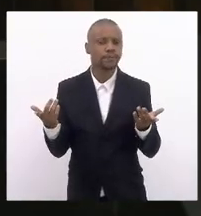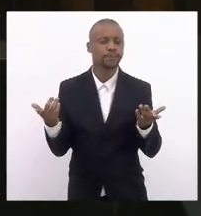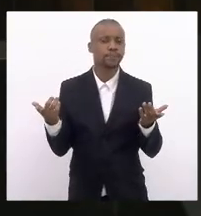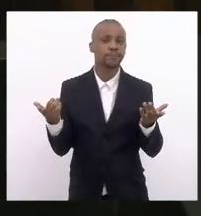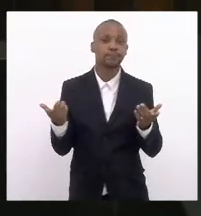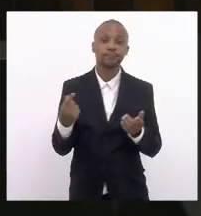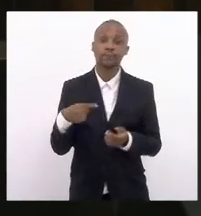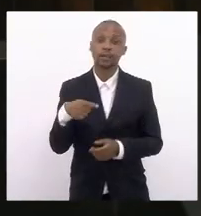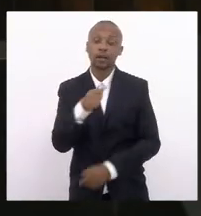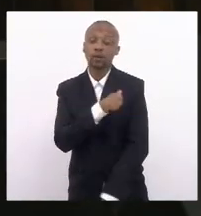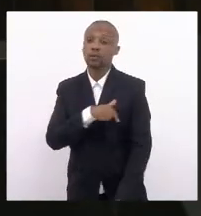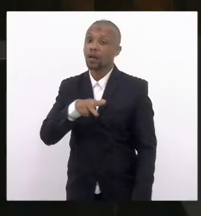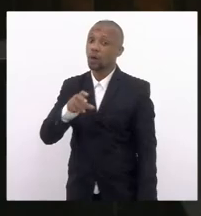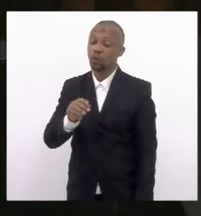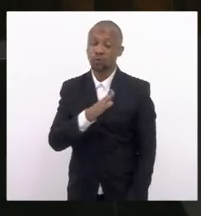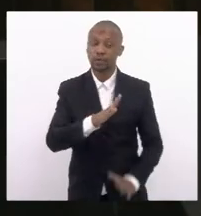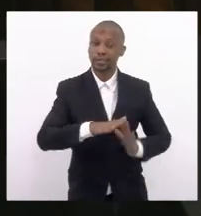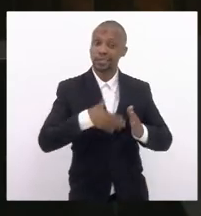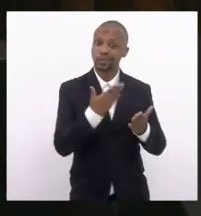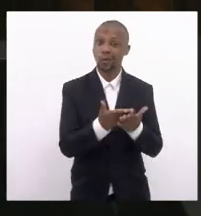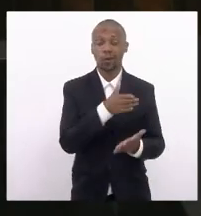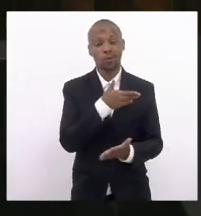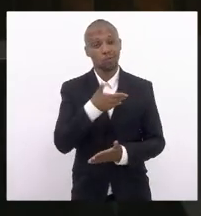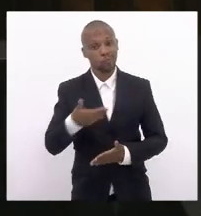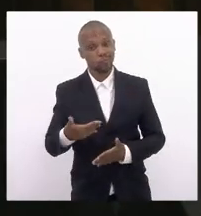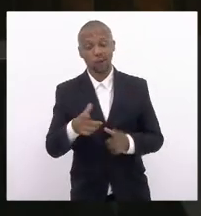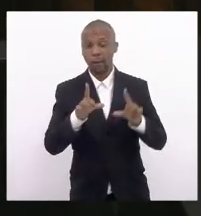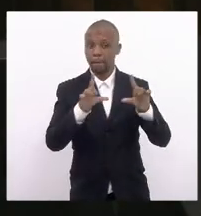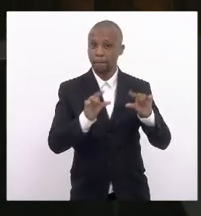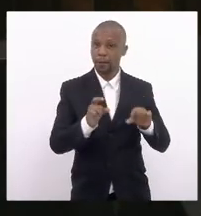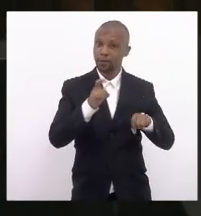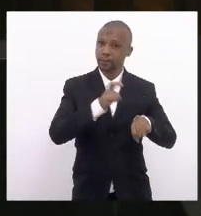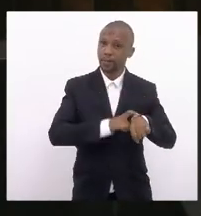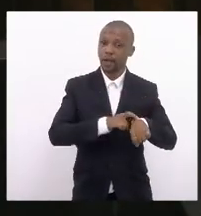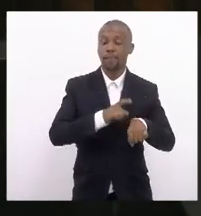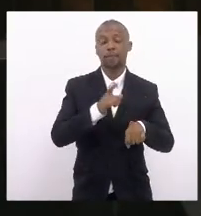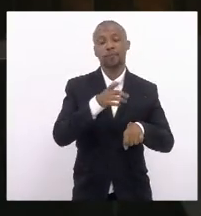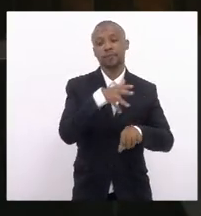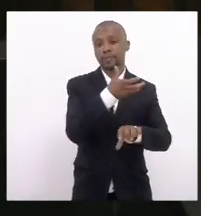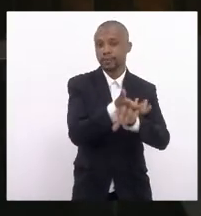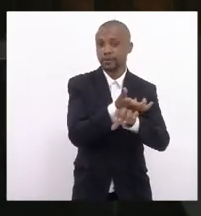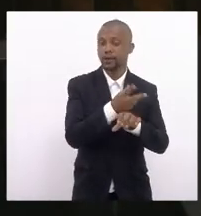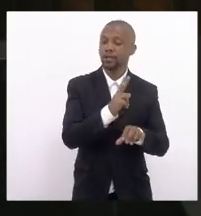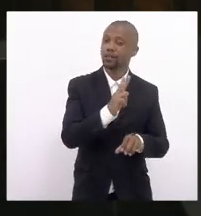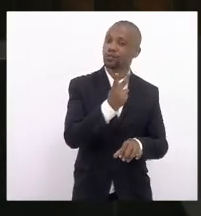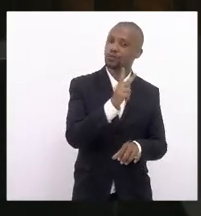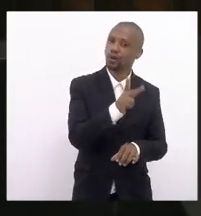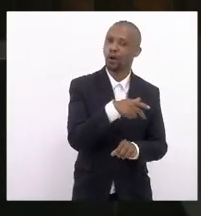Agora os alunos da escola pública vão ter menos. Menos tempo de história, de biologia,